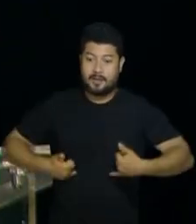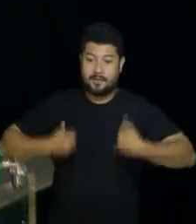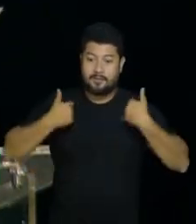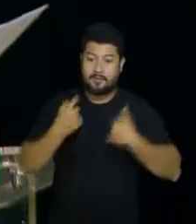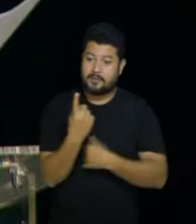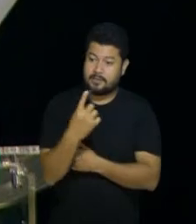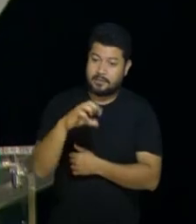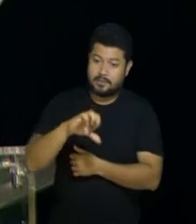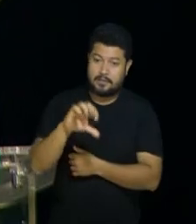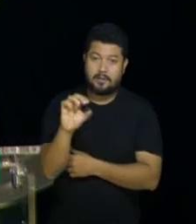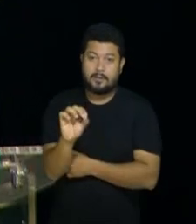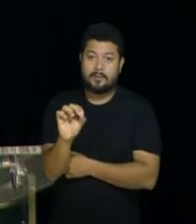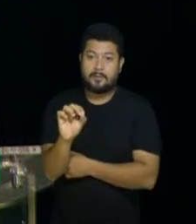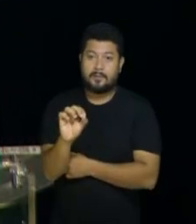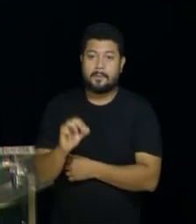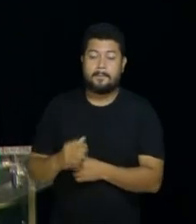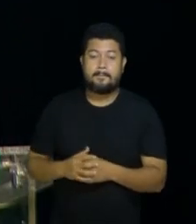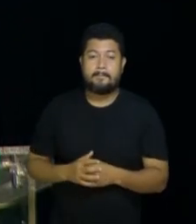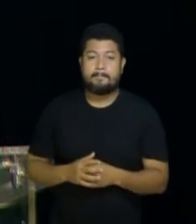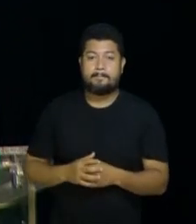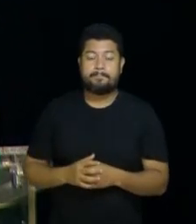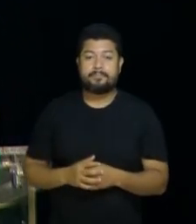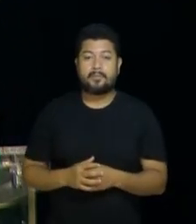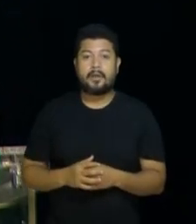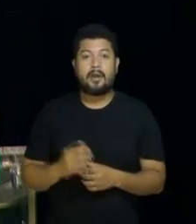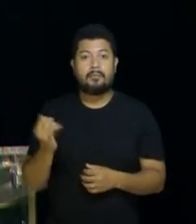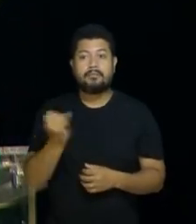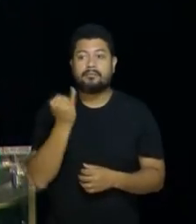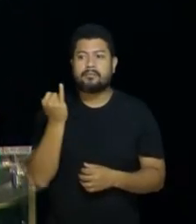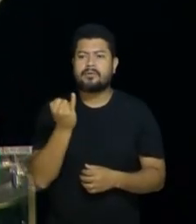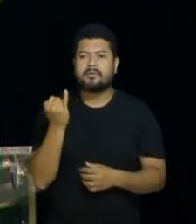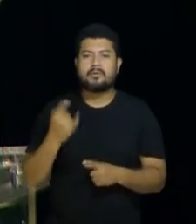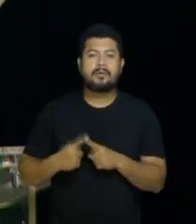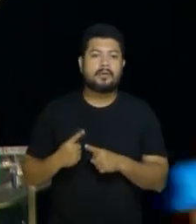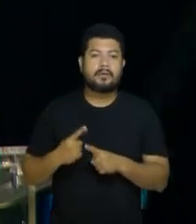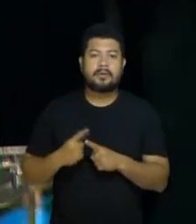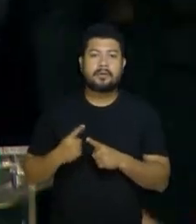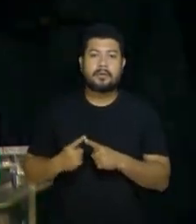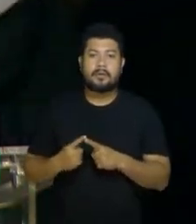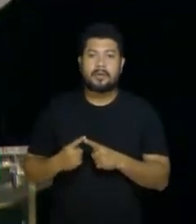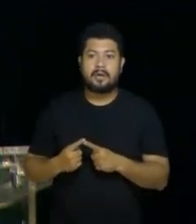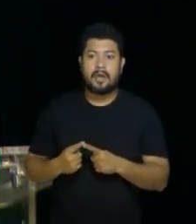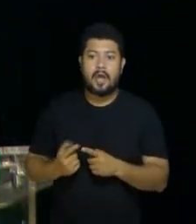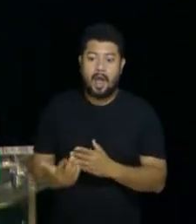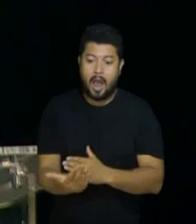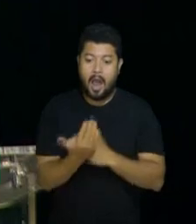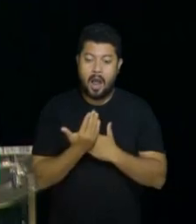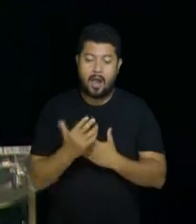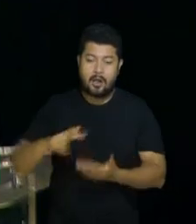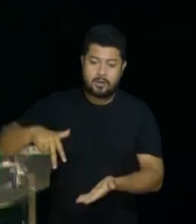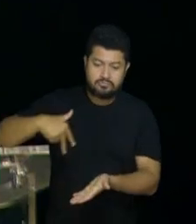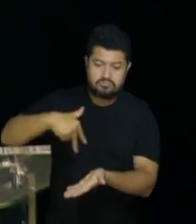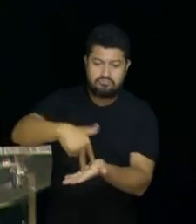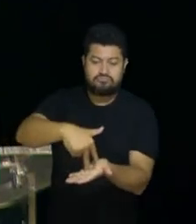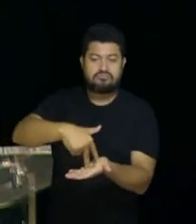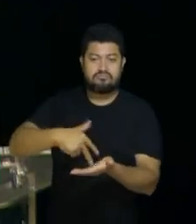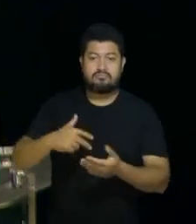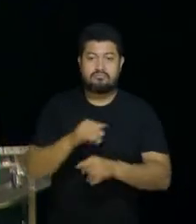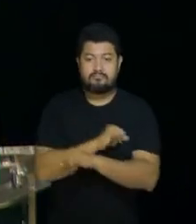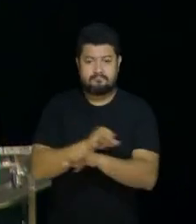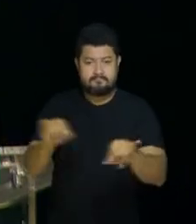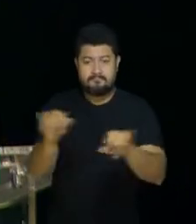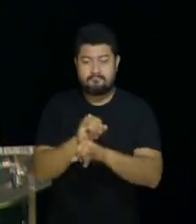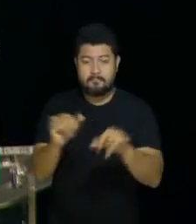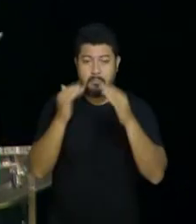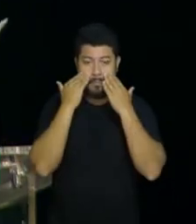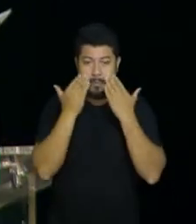Casa. Para nós é importante, porque nos dá a oportunidade de nos mostrarmos e de